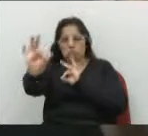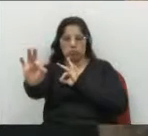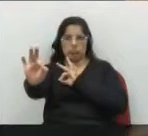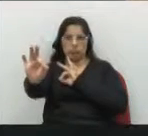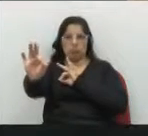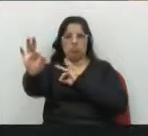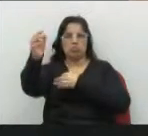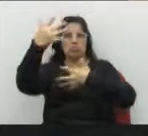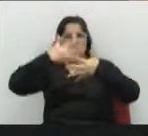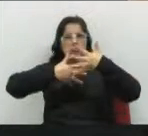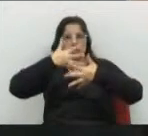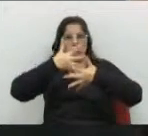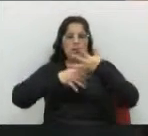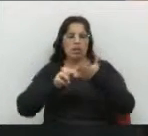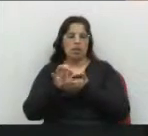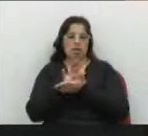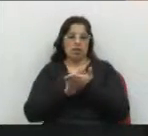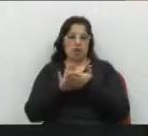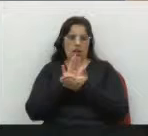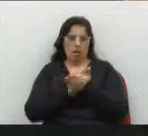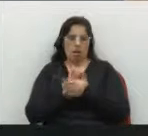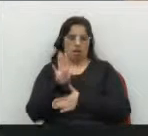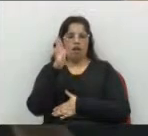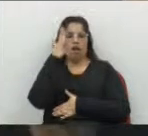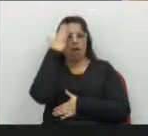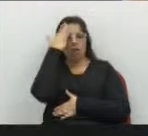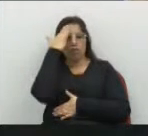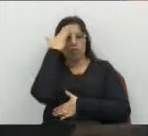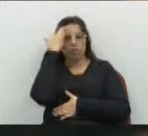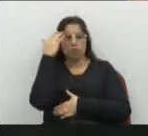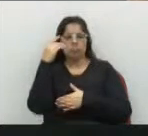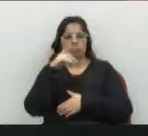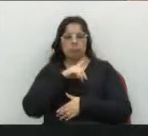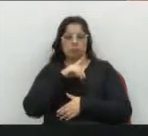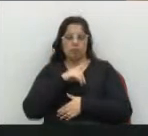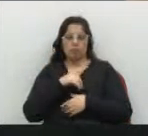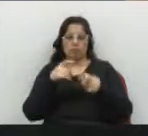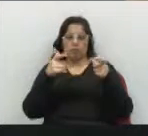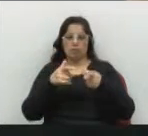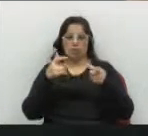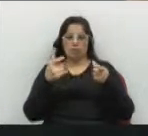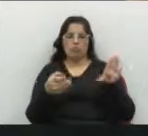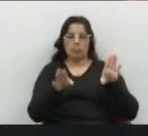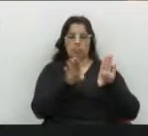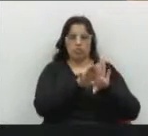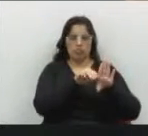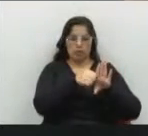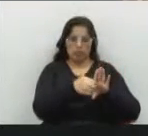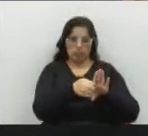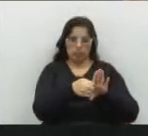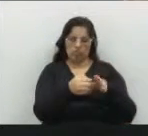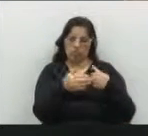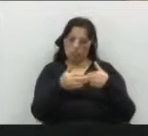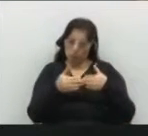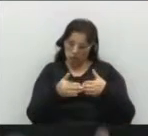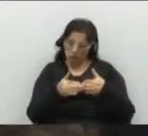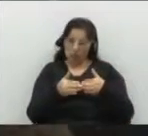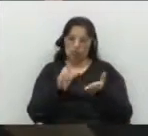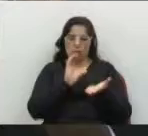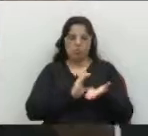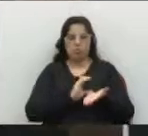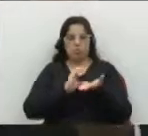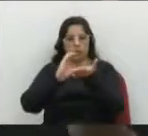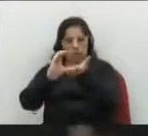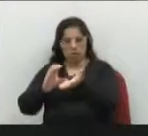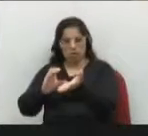tem muitos condomínios fechados ali que ficam impedindo festa na Lival. Então vamos investir lá no